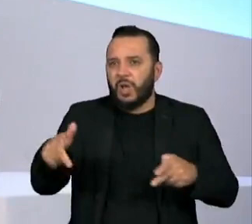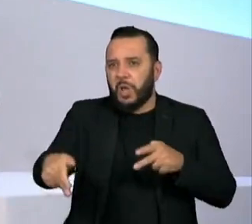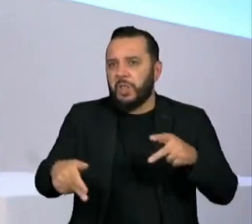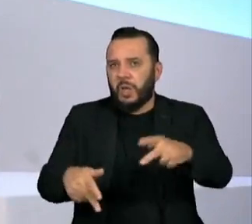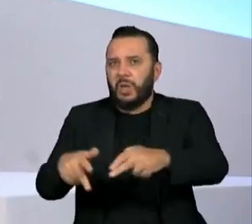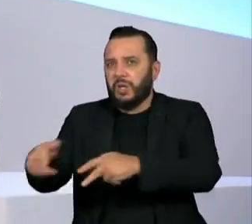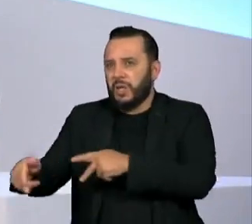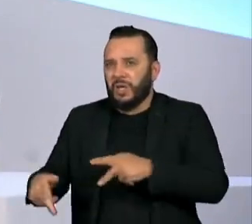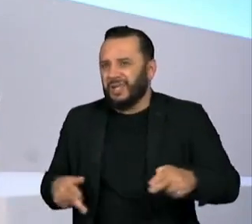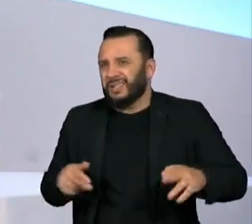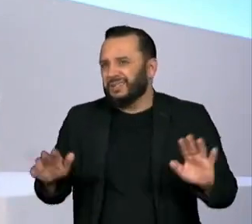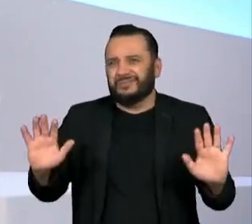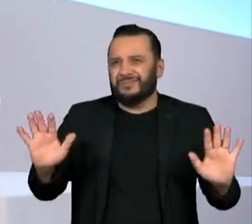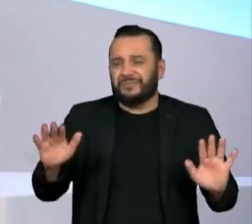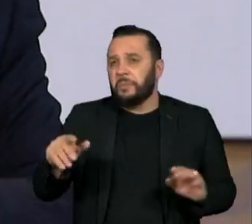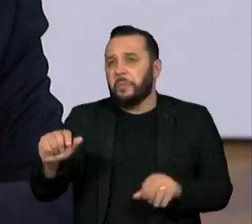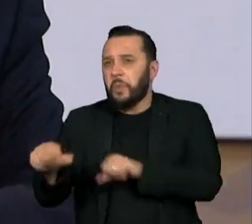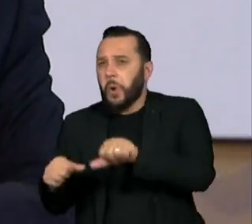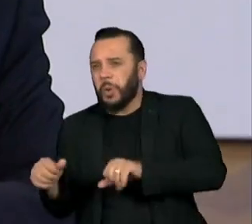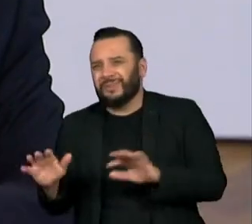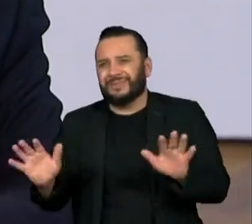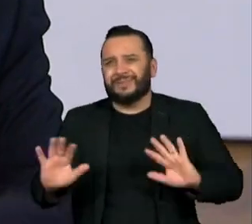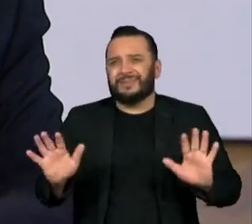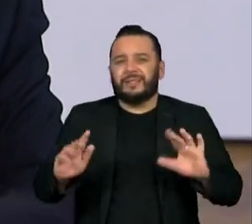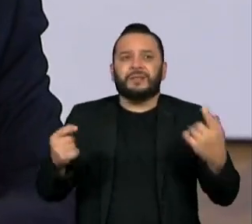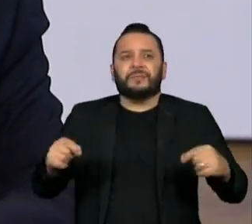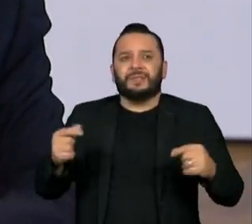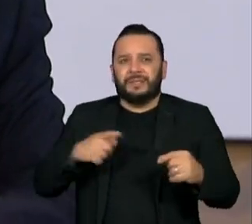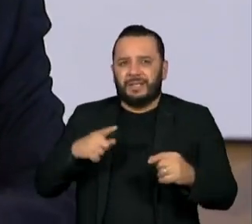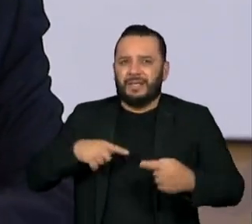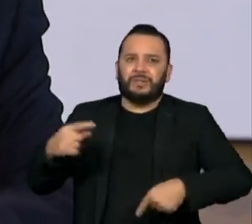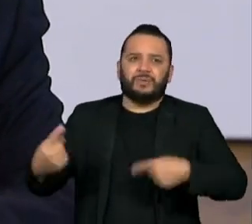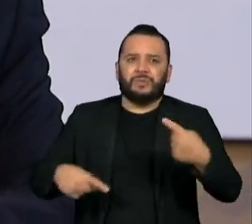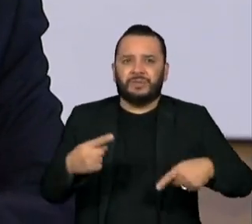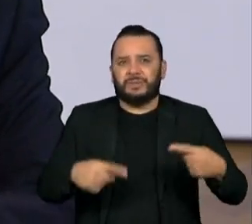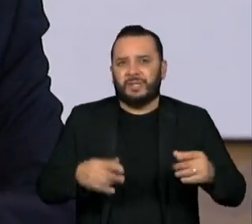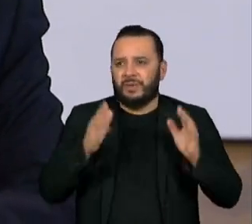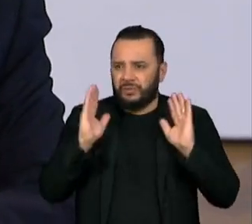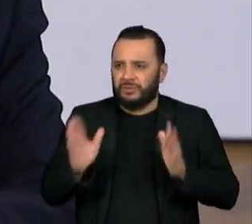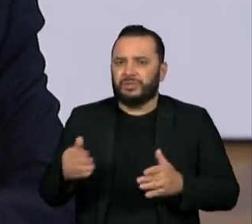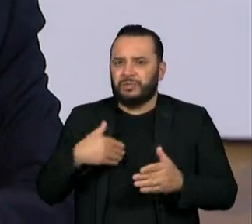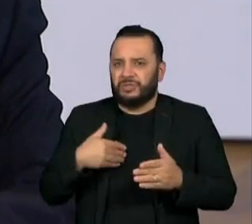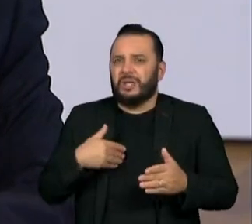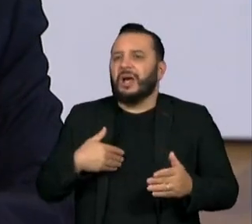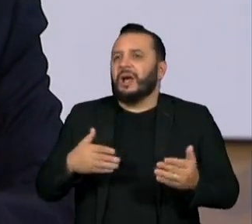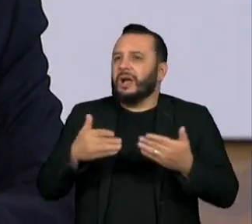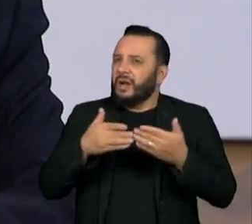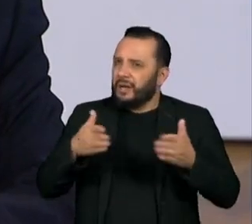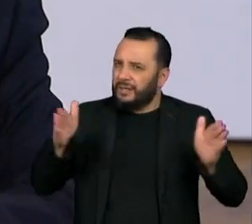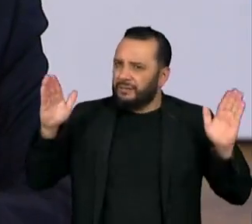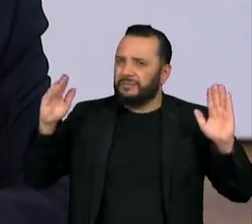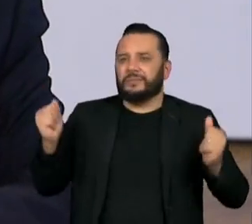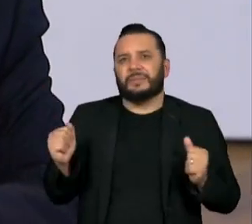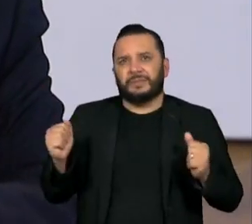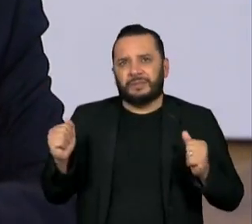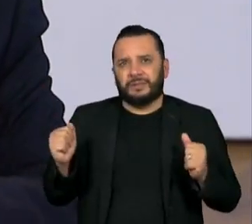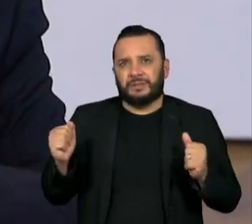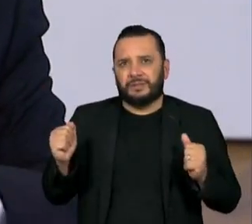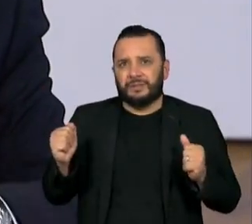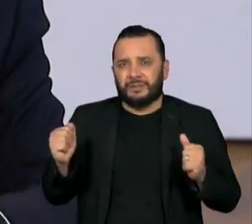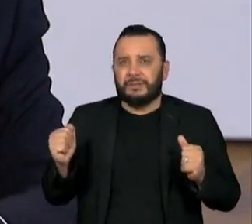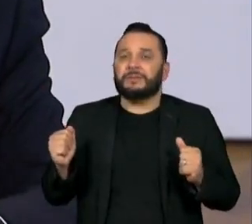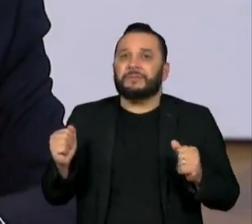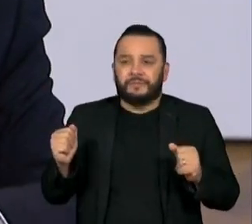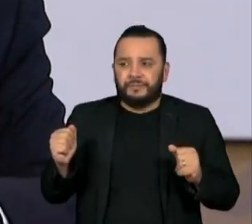assim primeiro corte aqui de resolve o primeiro muda isso aqui tem que ter uma discussão mais Ampla sobre isso e a nos